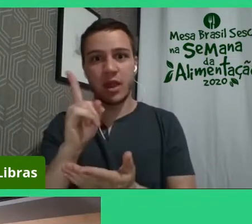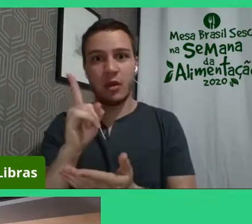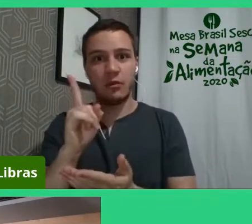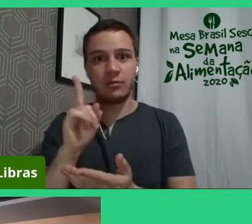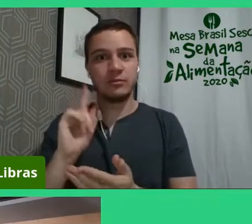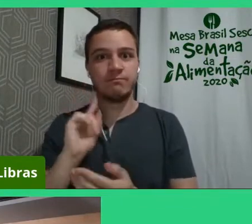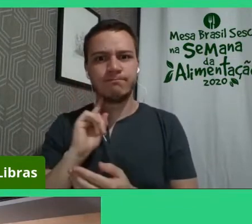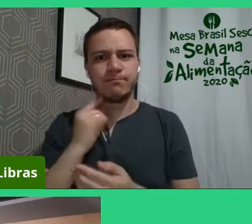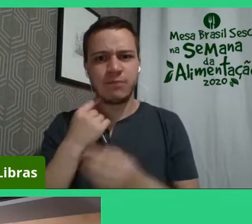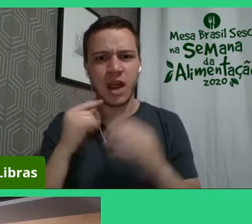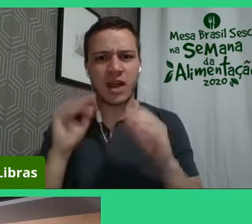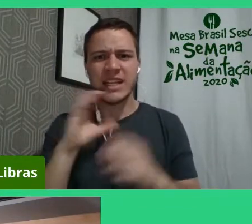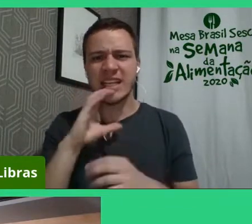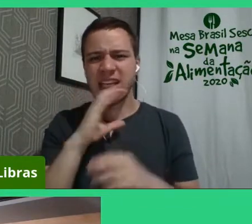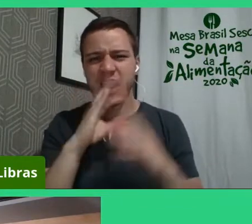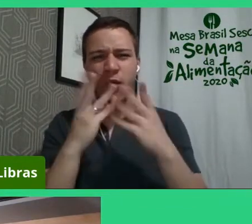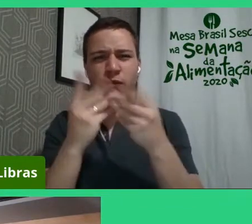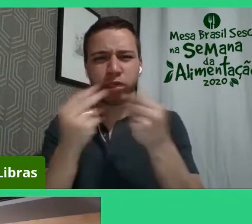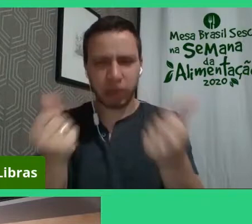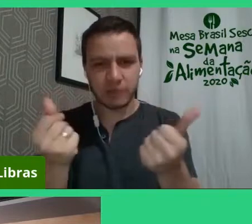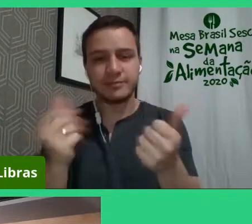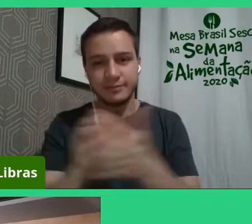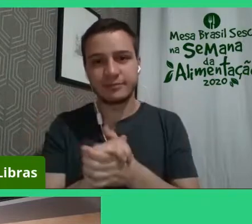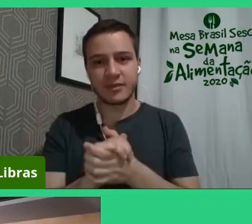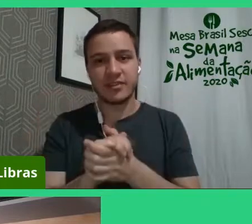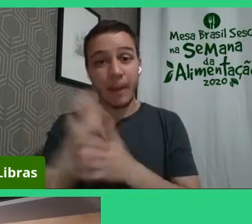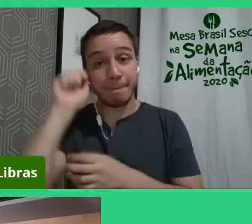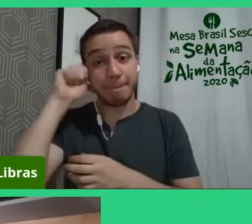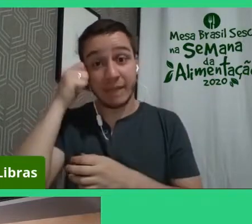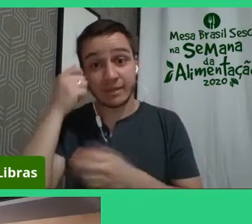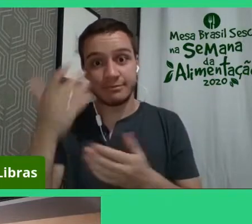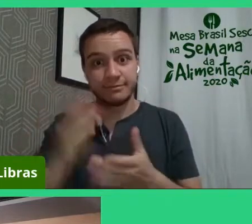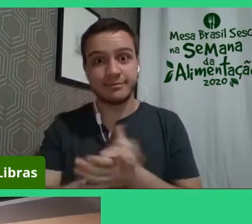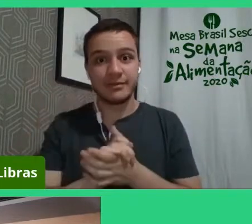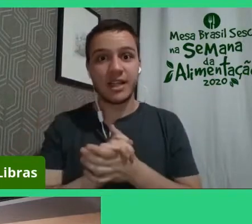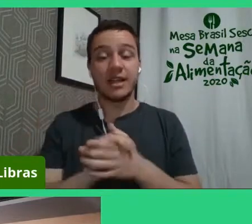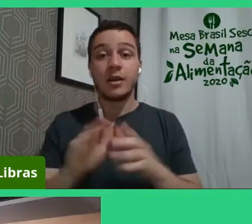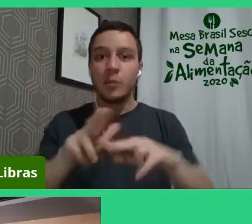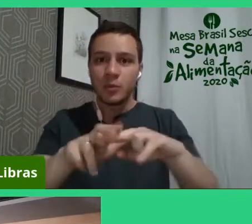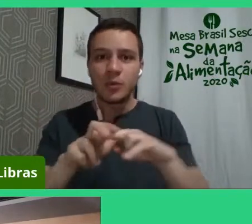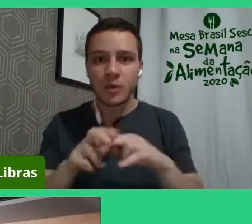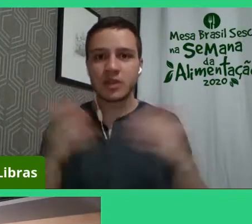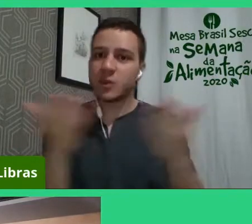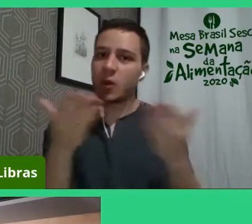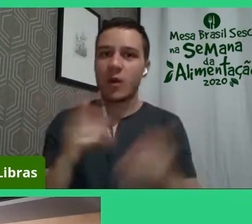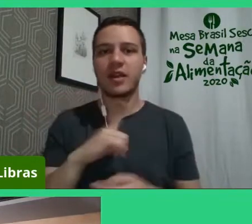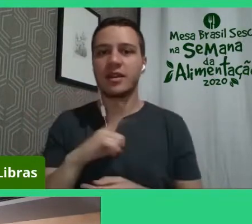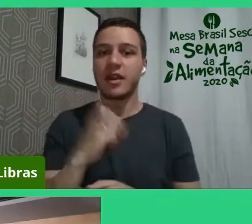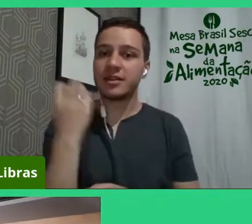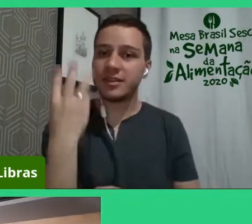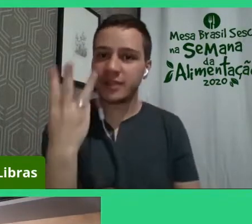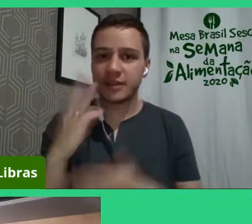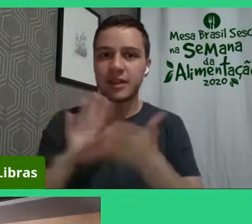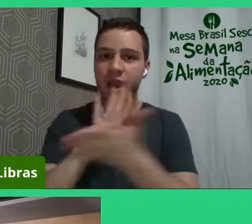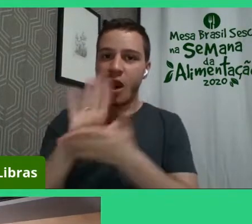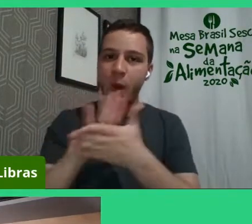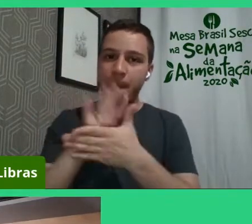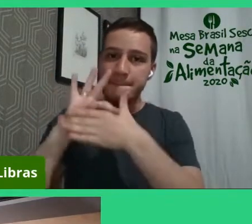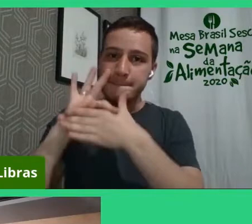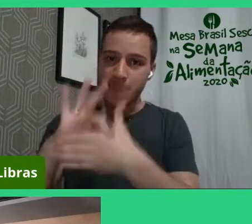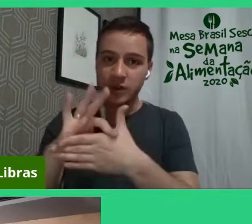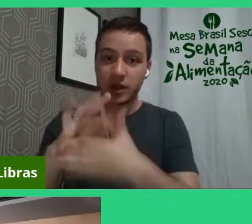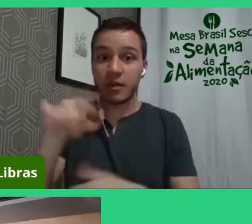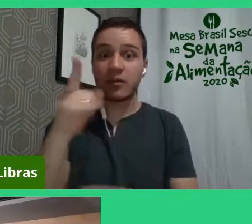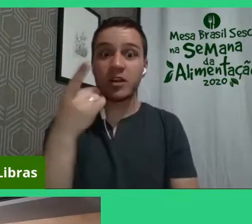para não passar do ponto, né, para não ficar muito torrada. Então, aqui, ó, eu coloquei 3 almôndegas, né,